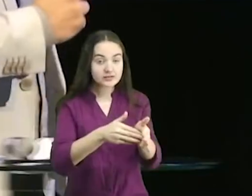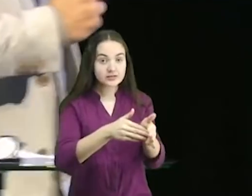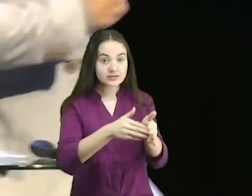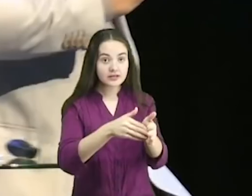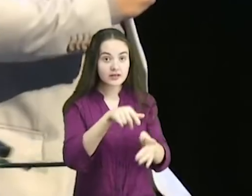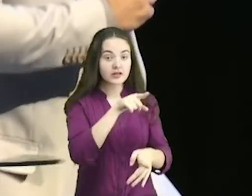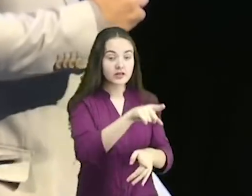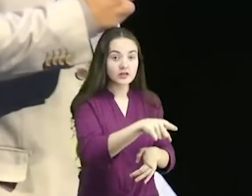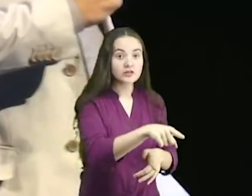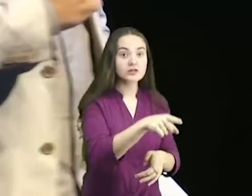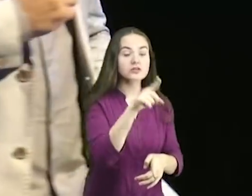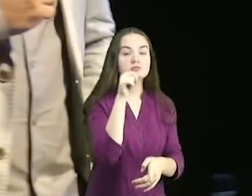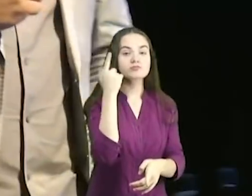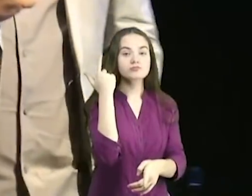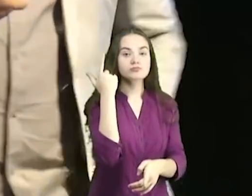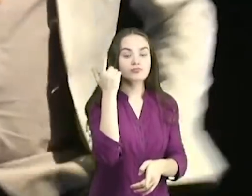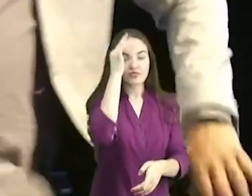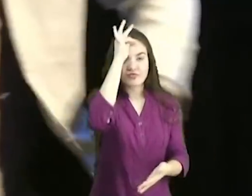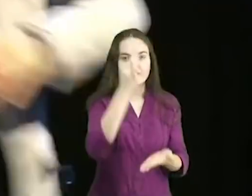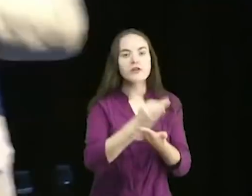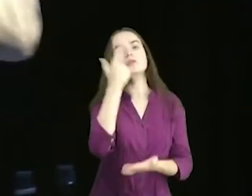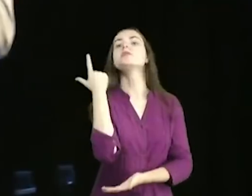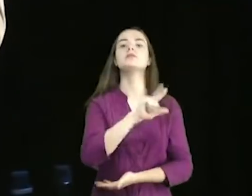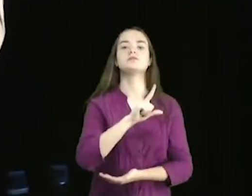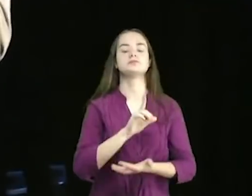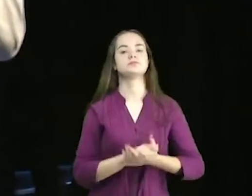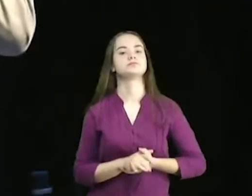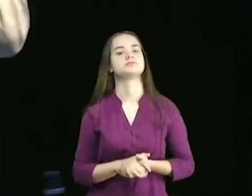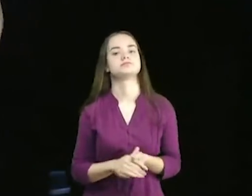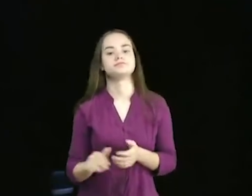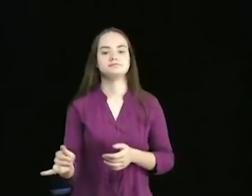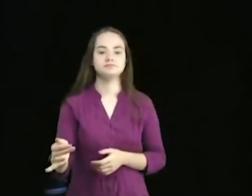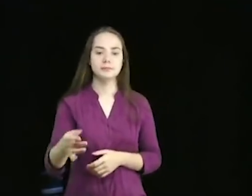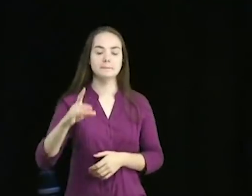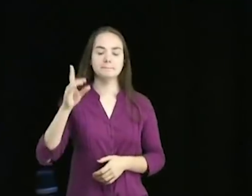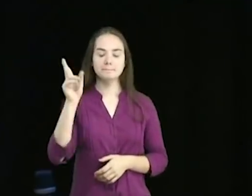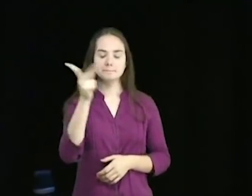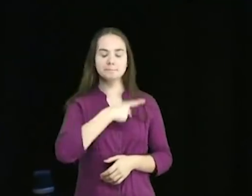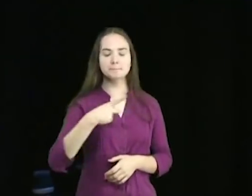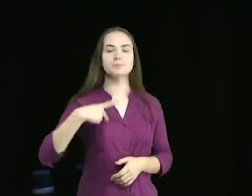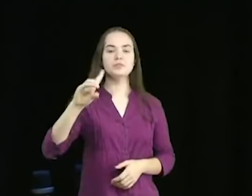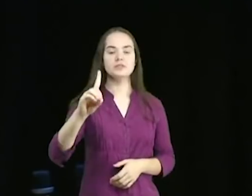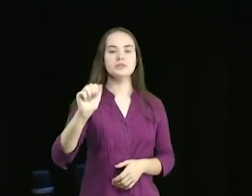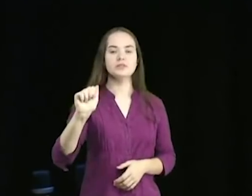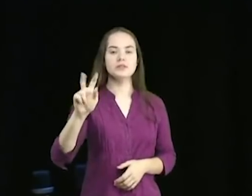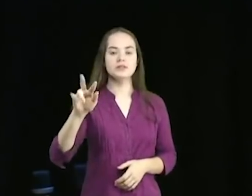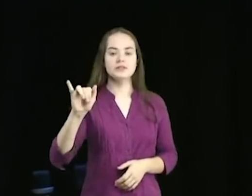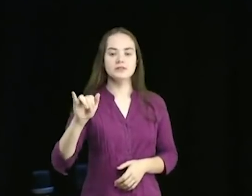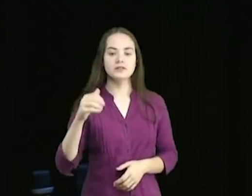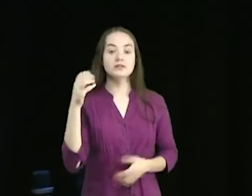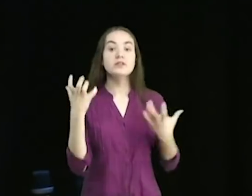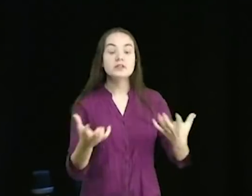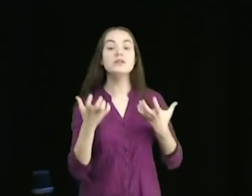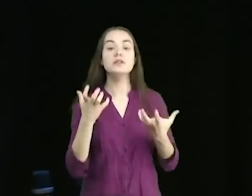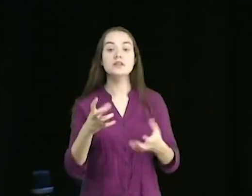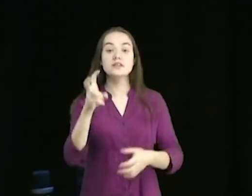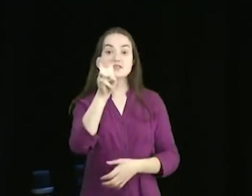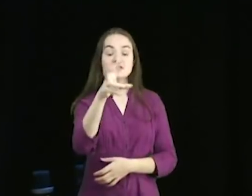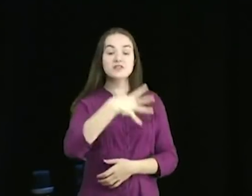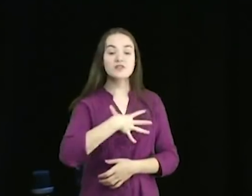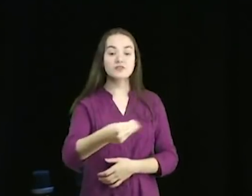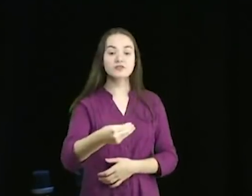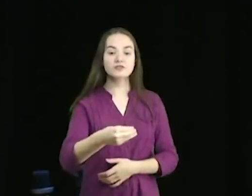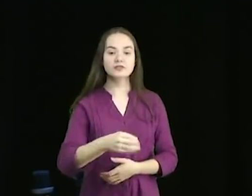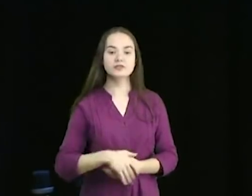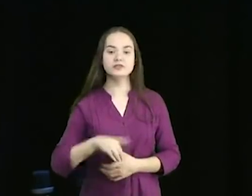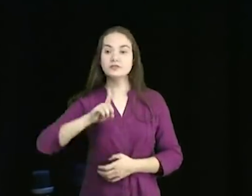vai até aonde a tua fé vai. Está aí. Pastor Davi queria ter 5 filhos. Toma,